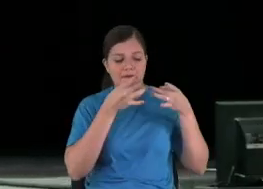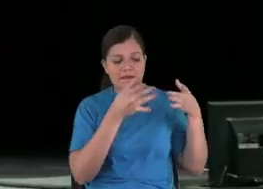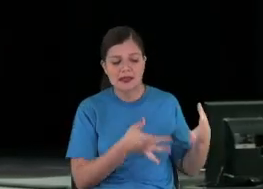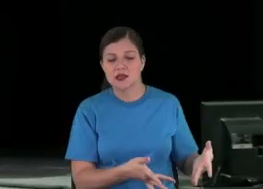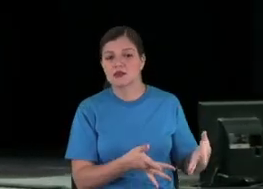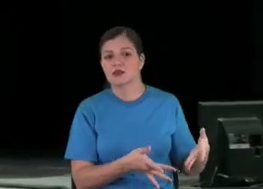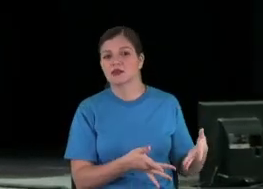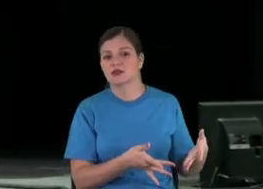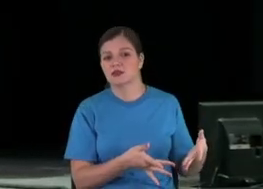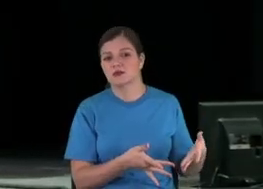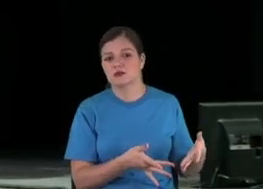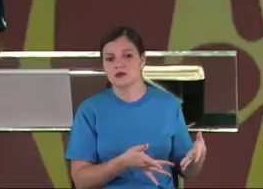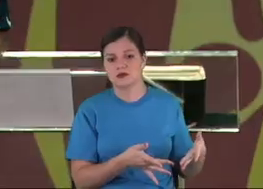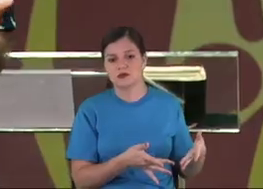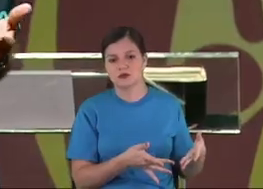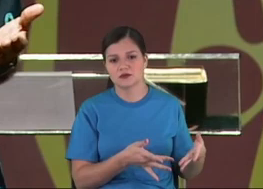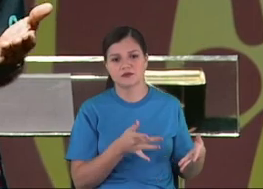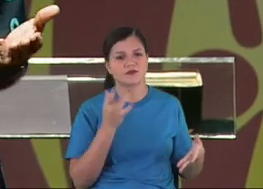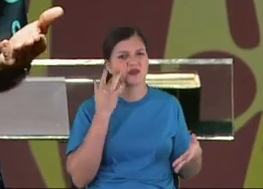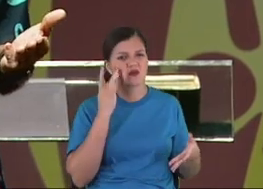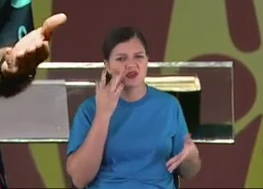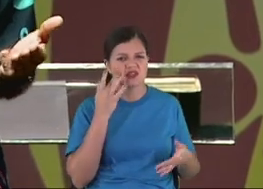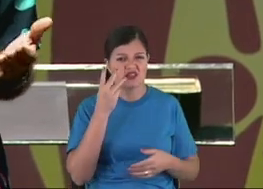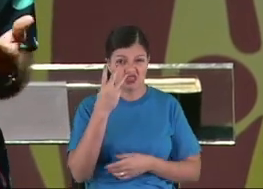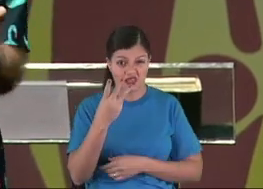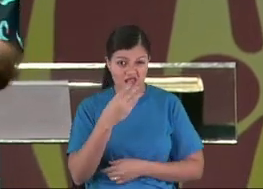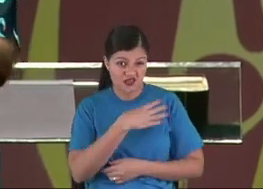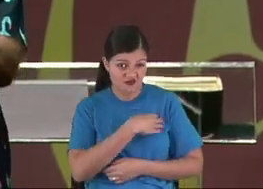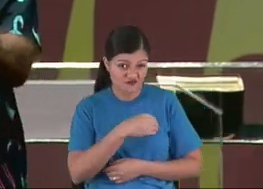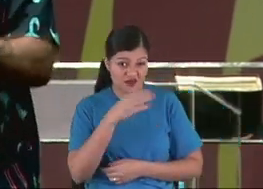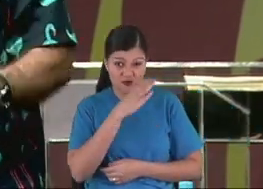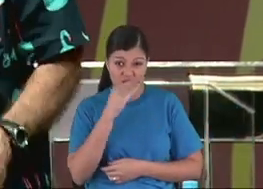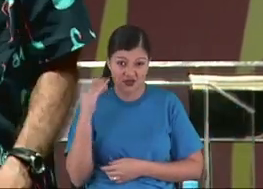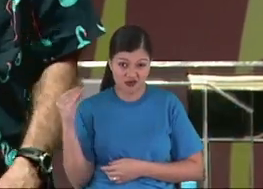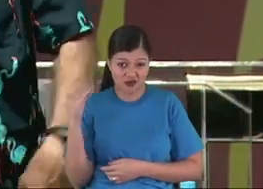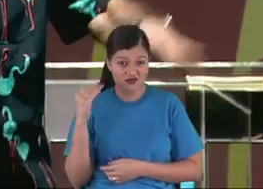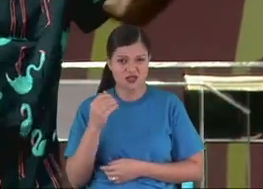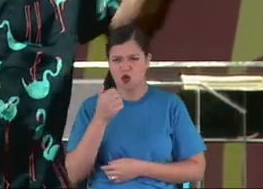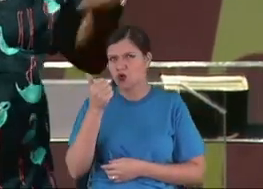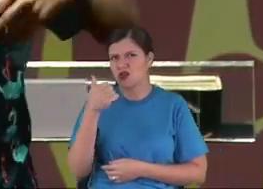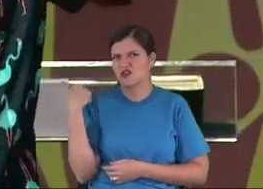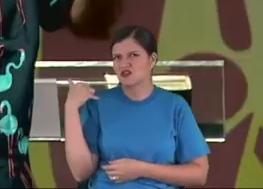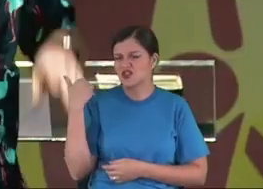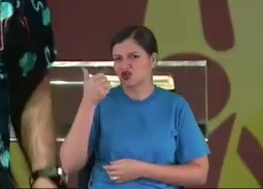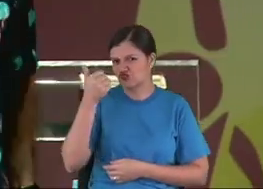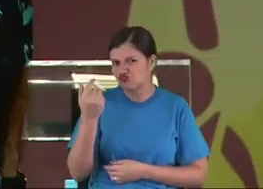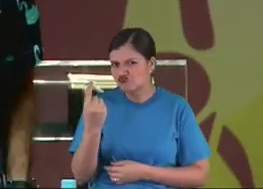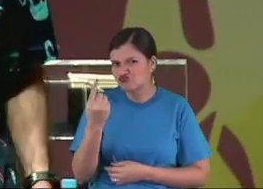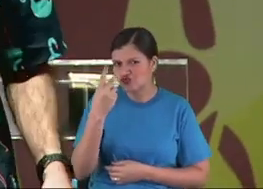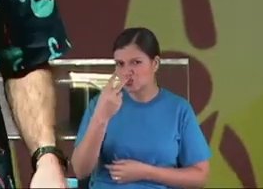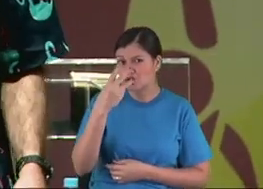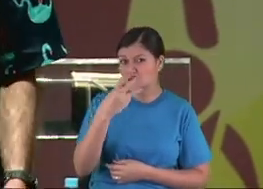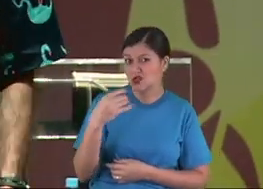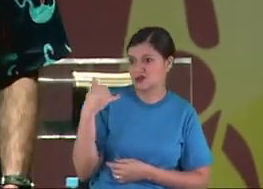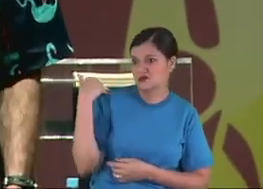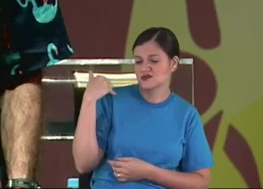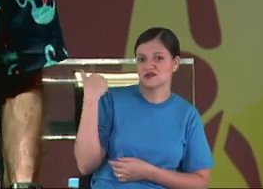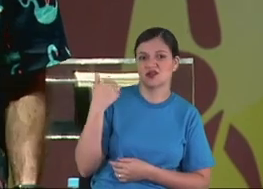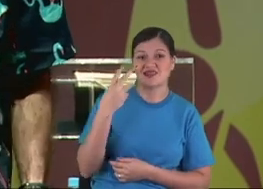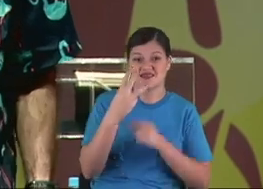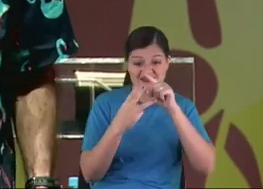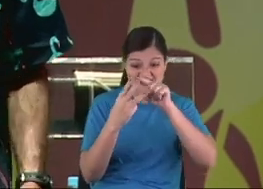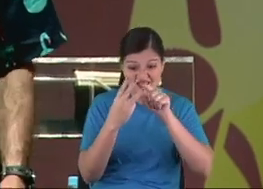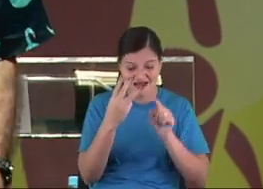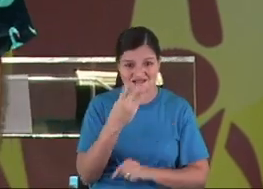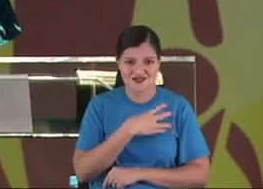abandonou, acho que eram três crianças, acho que era um, dois e três anos, abandonou a mãe e os filhos, foi